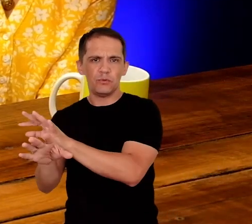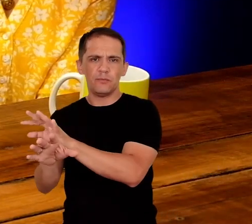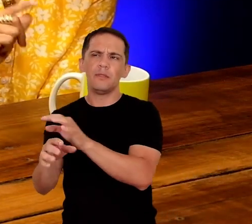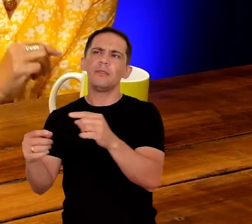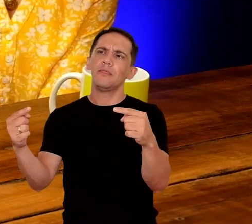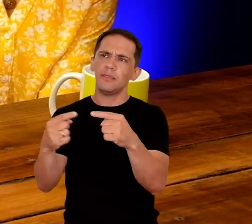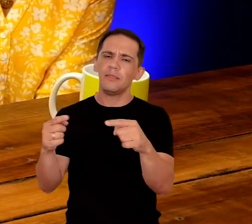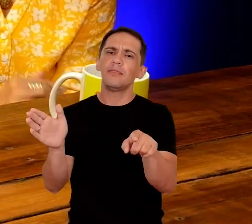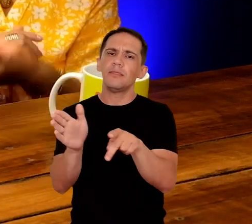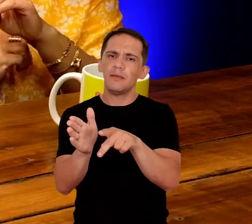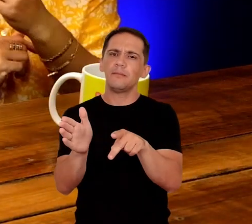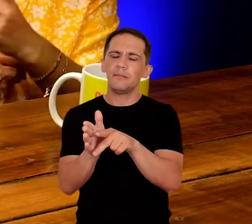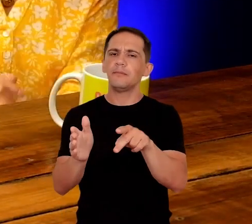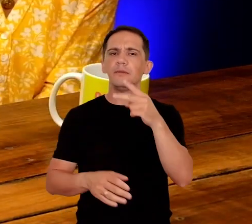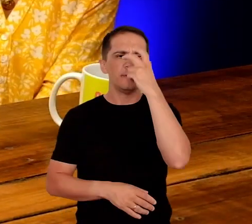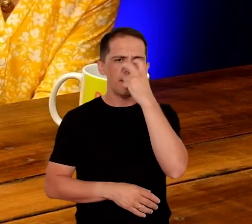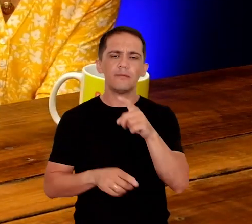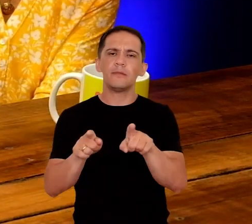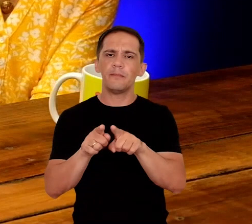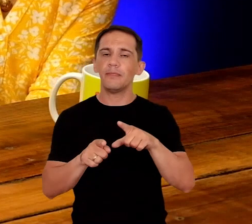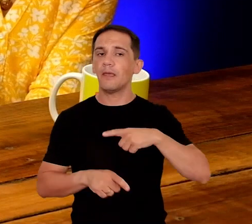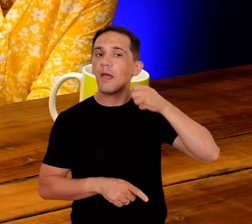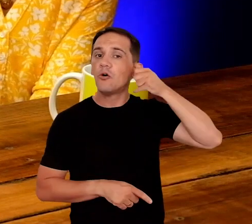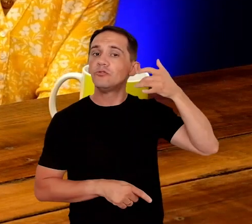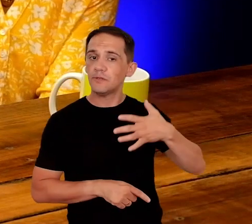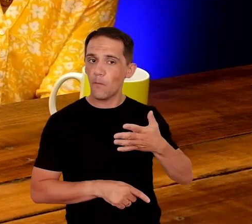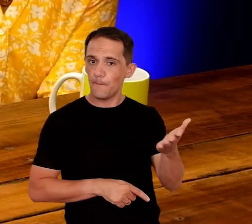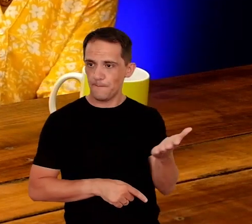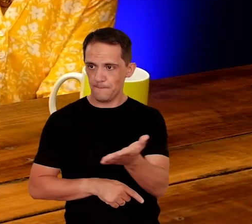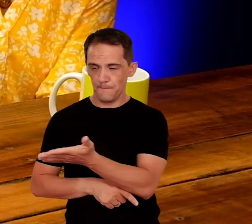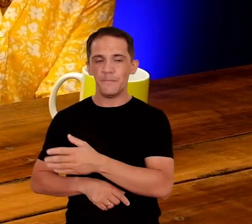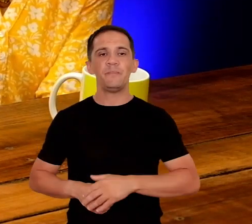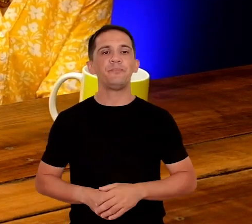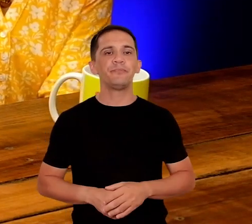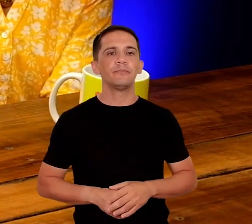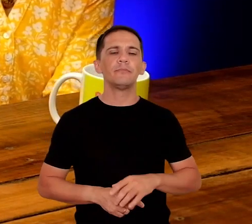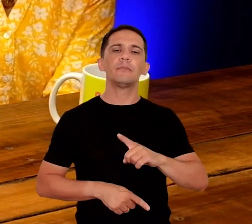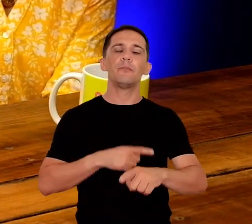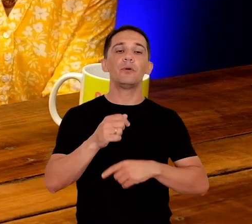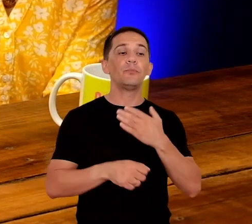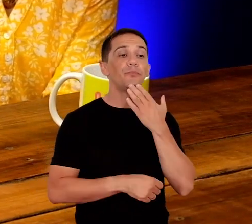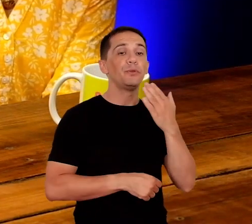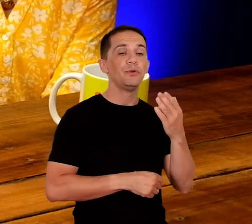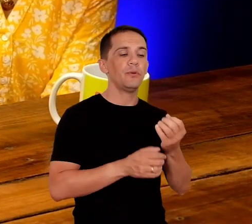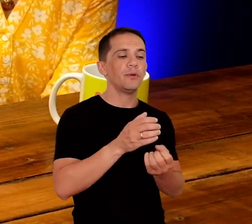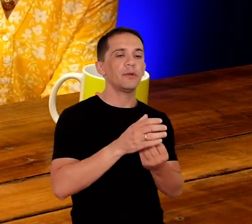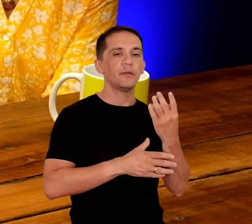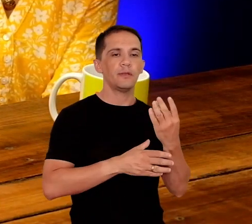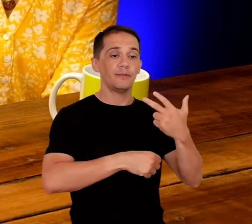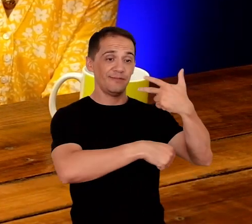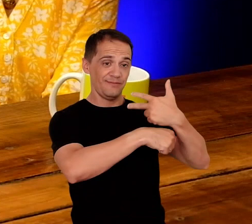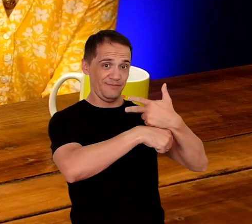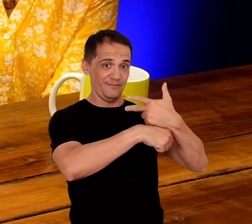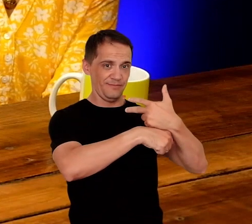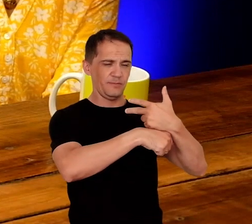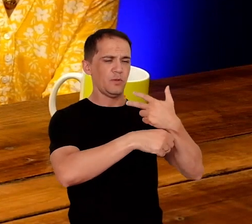agora? Cegos também, né? Tem audiodescrição, era para esses 2 públicos. E agora, o que nós vamos fazer? Então, eles criaram um aplicativo. Quando a pessoa